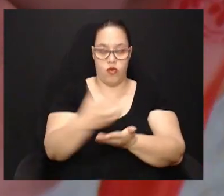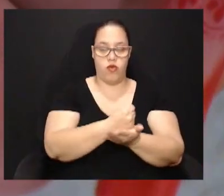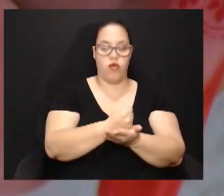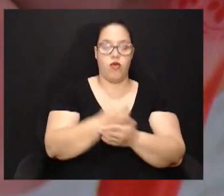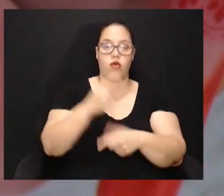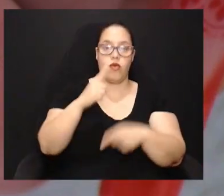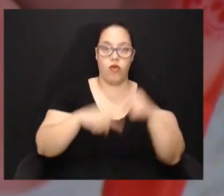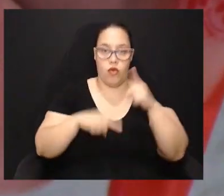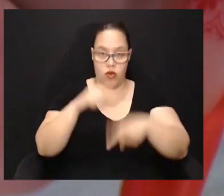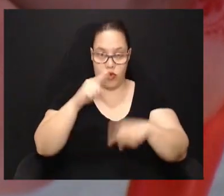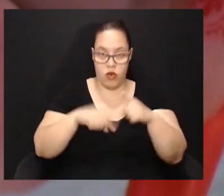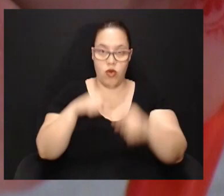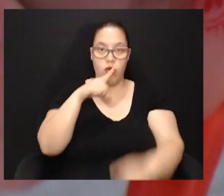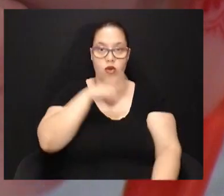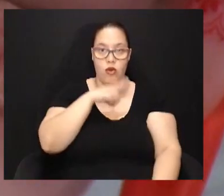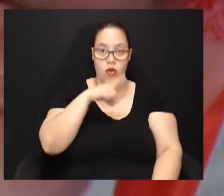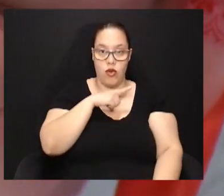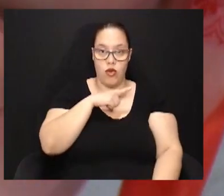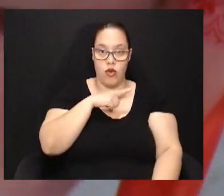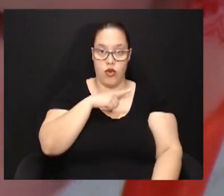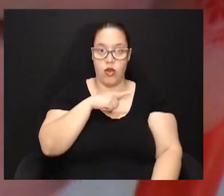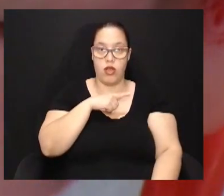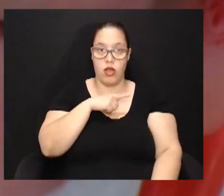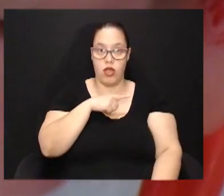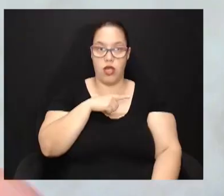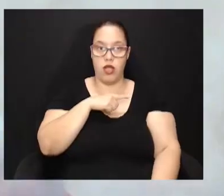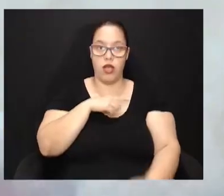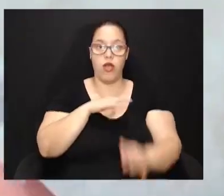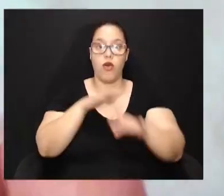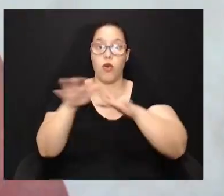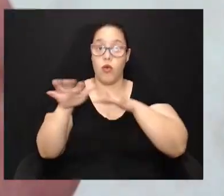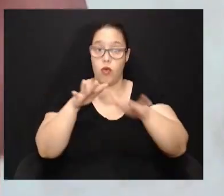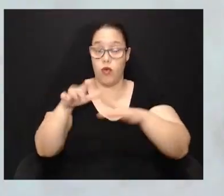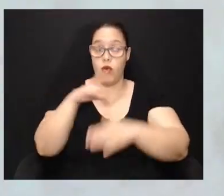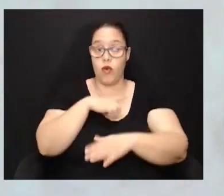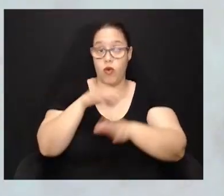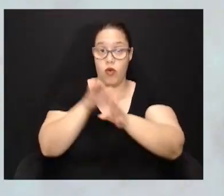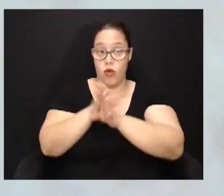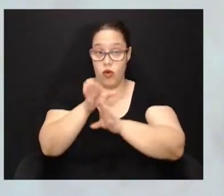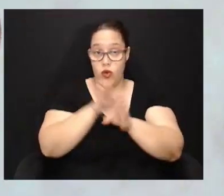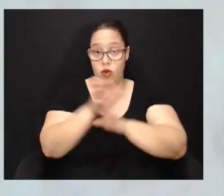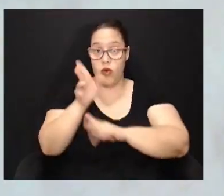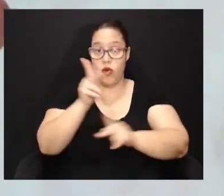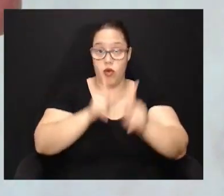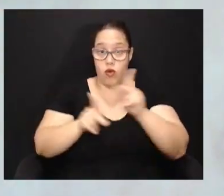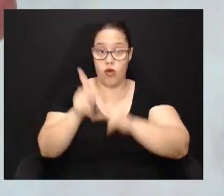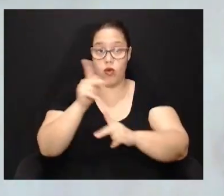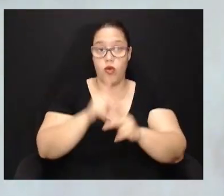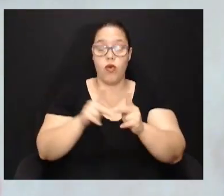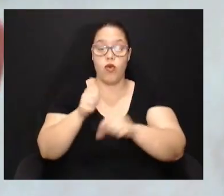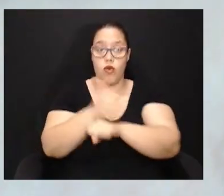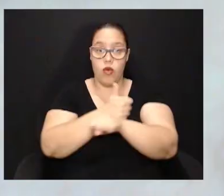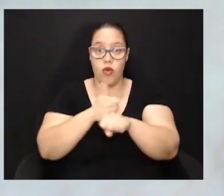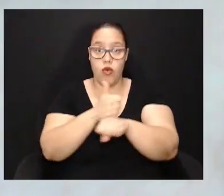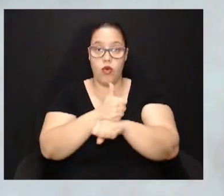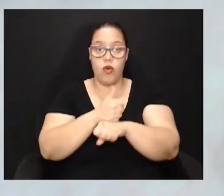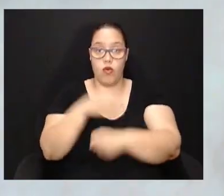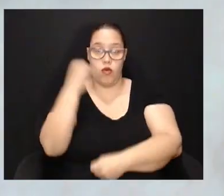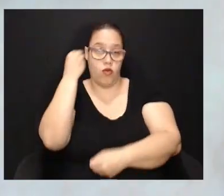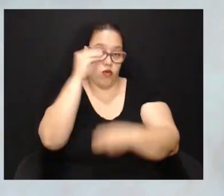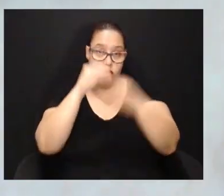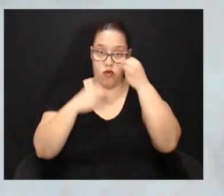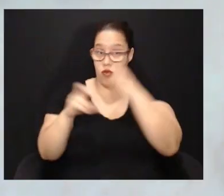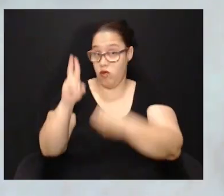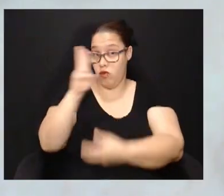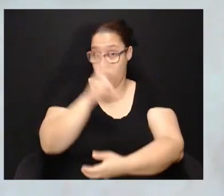recolhimento desses produtos que contêm essas substâncias. Então, no momento que a gente tem orientado para a população e para os profissionais de beleza